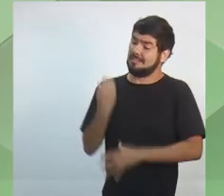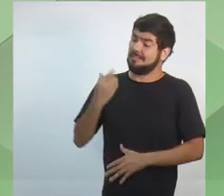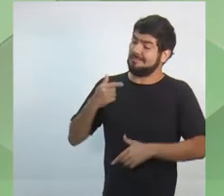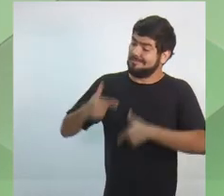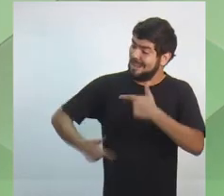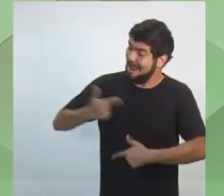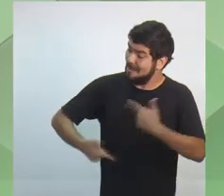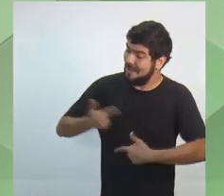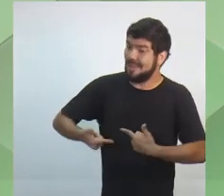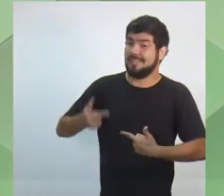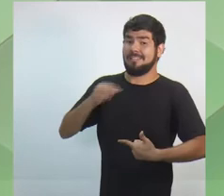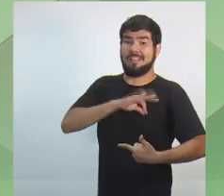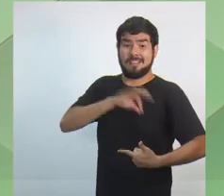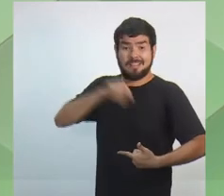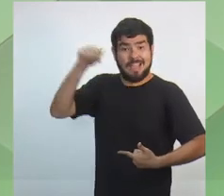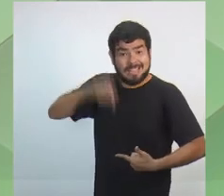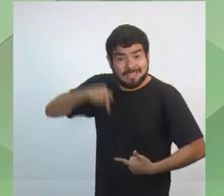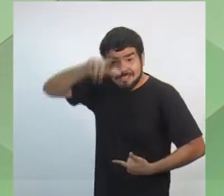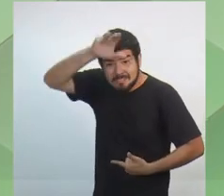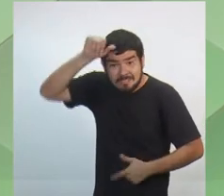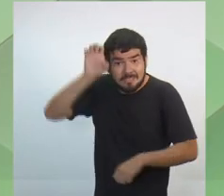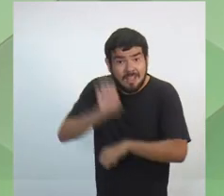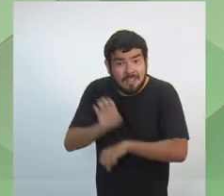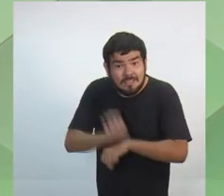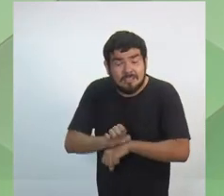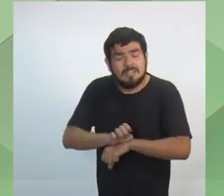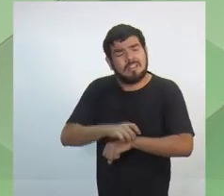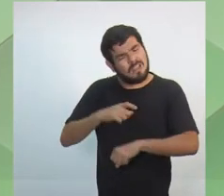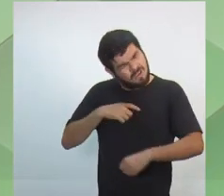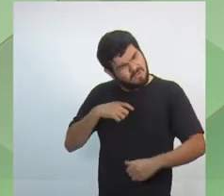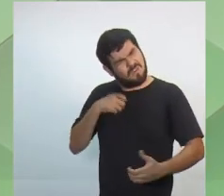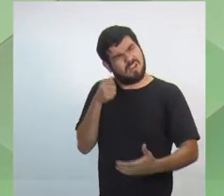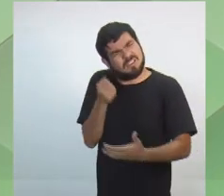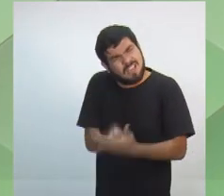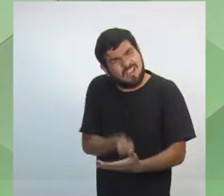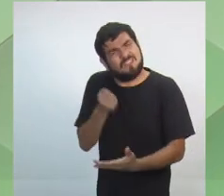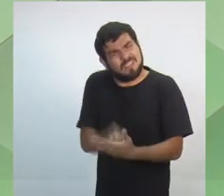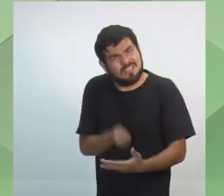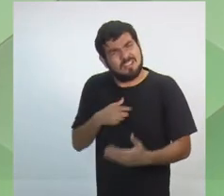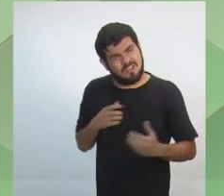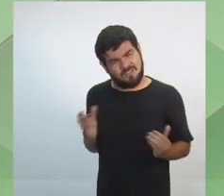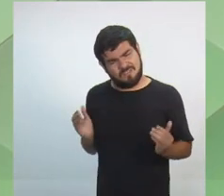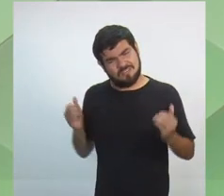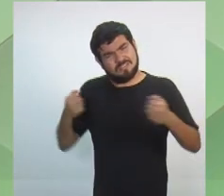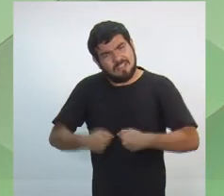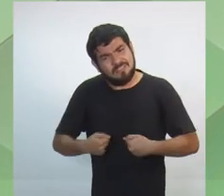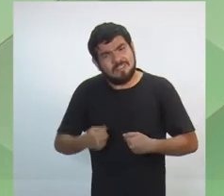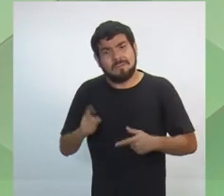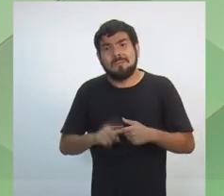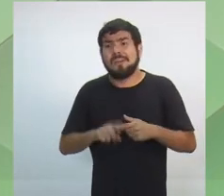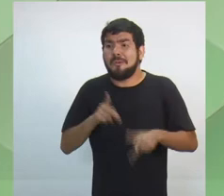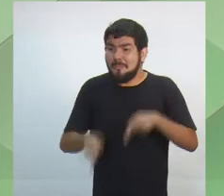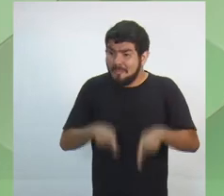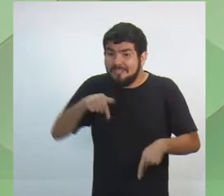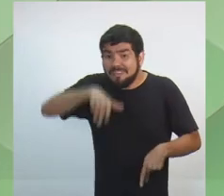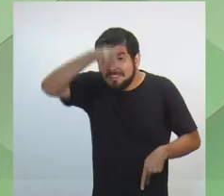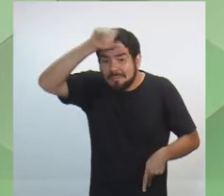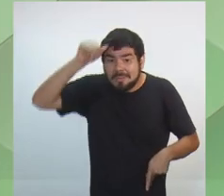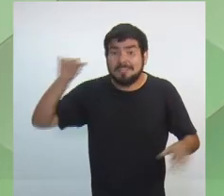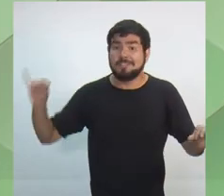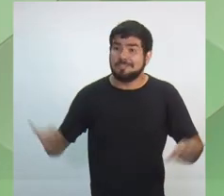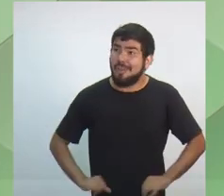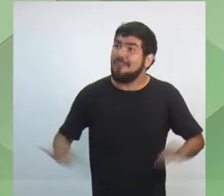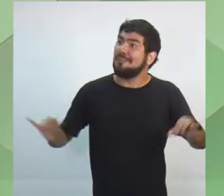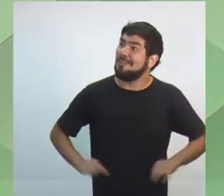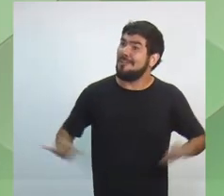defender isso a qualquer custo, porque o nosso povo não pode mais continuar sofrendo da forma que vem sofrendo. Todos os